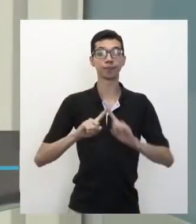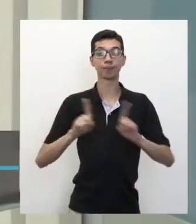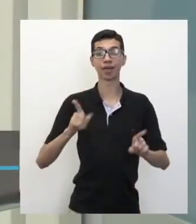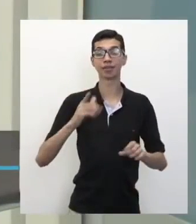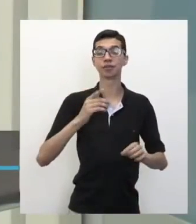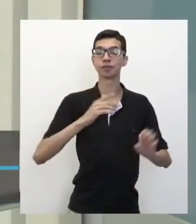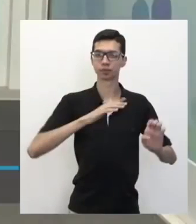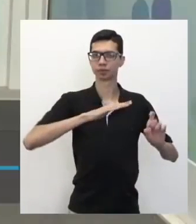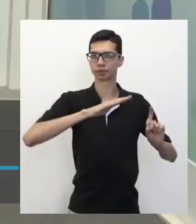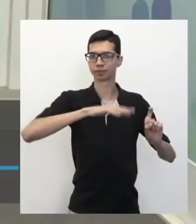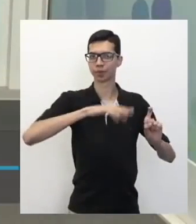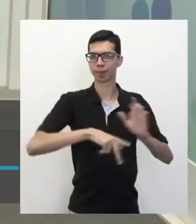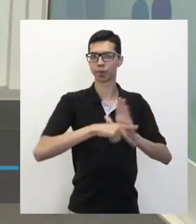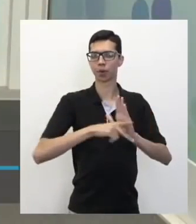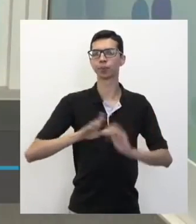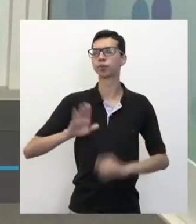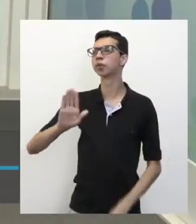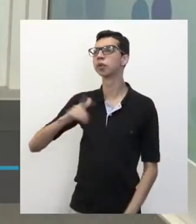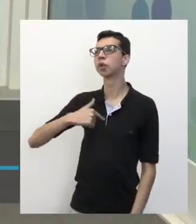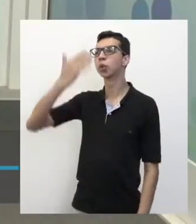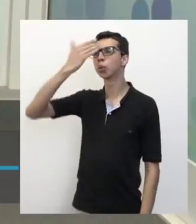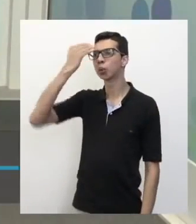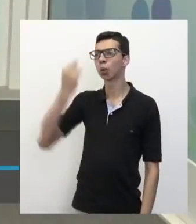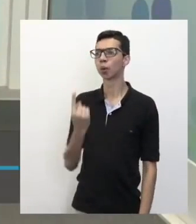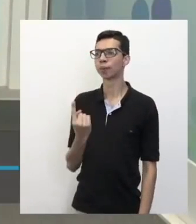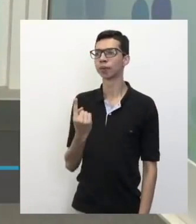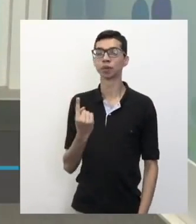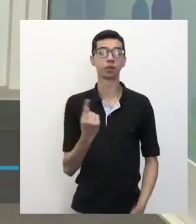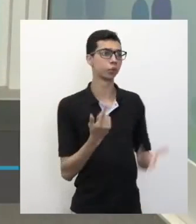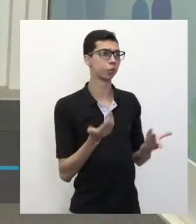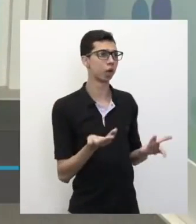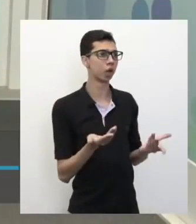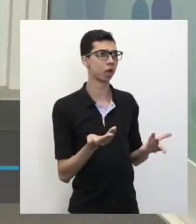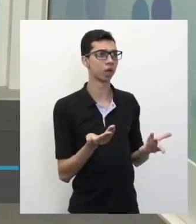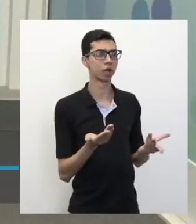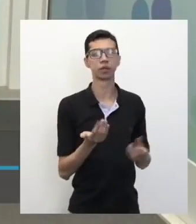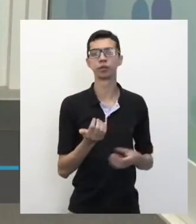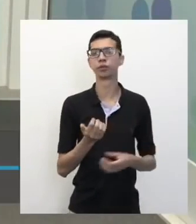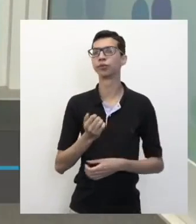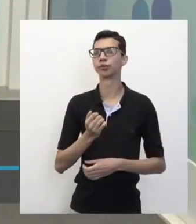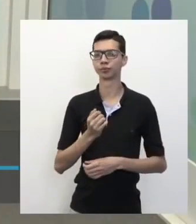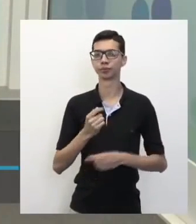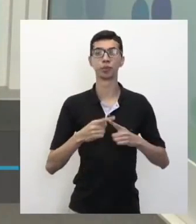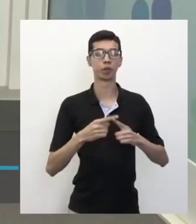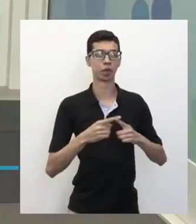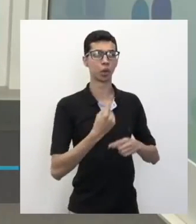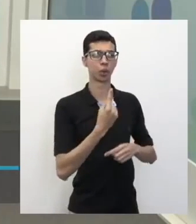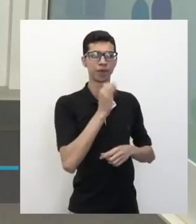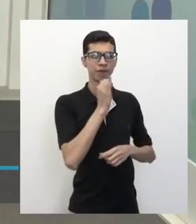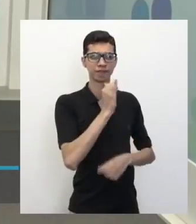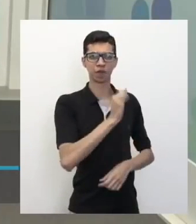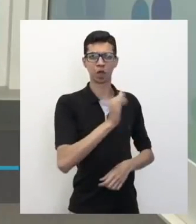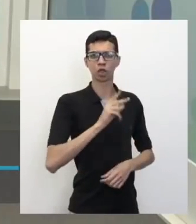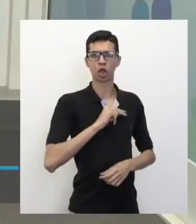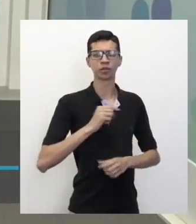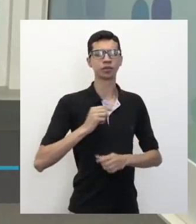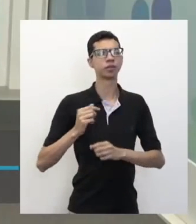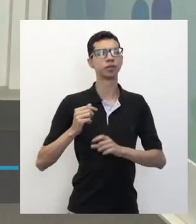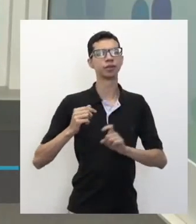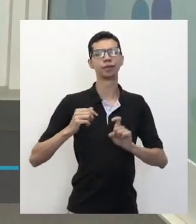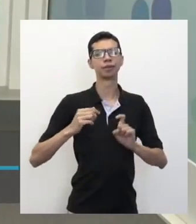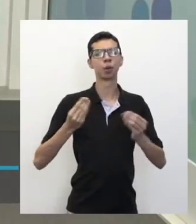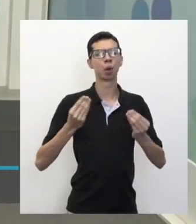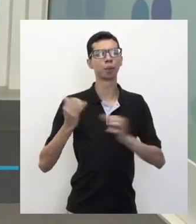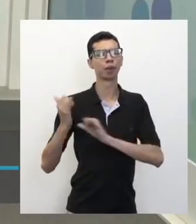aí. Qual, Deia? Deixa eu ler o comecinho. Porque já aqui. teve aluna que falou Poseidon dentro de uma lenda. Não Olha é aqui, ó. Porque